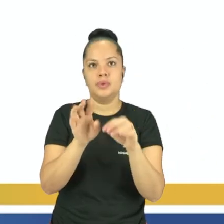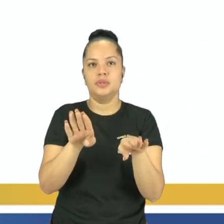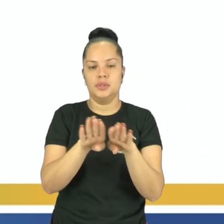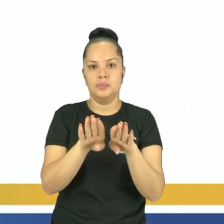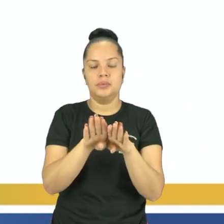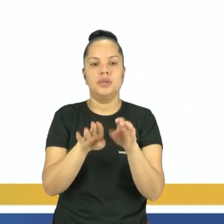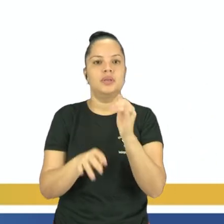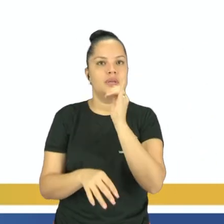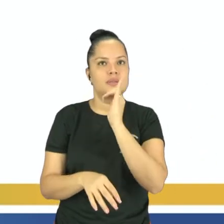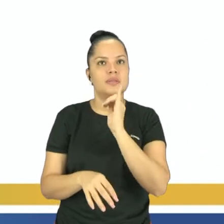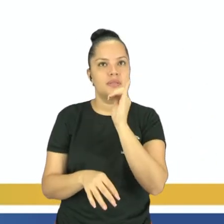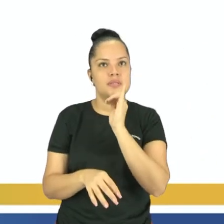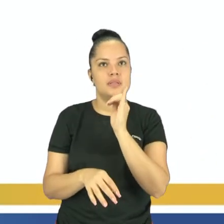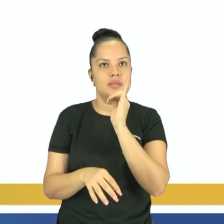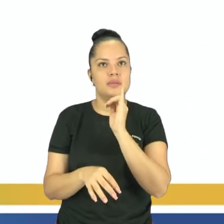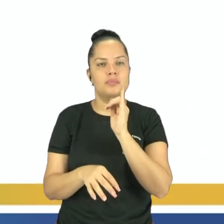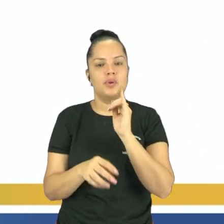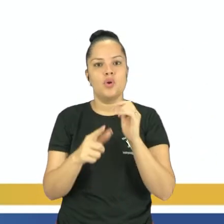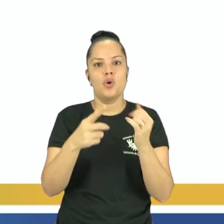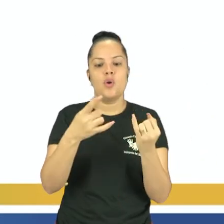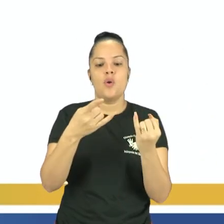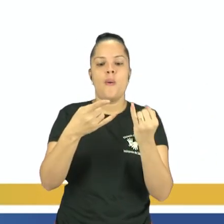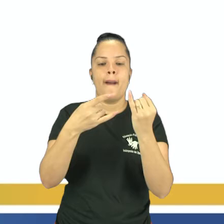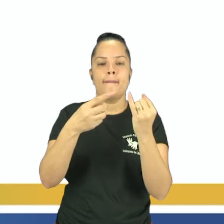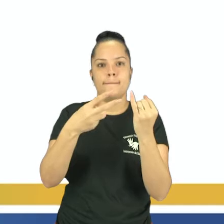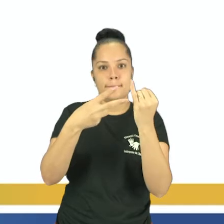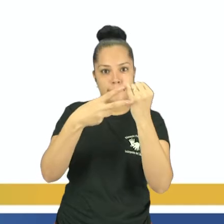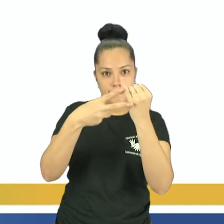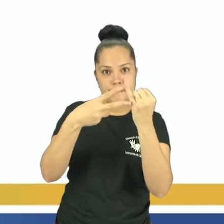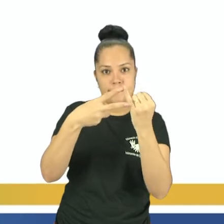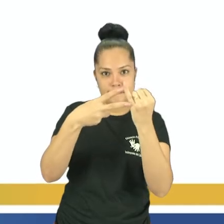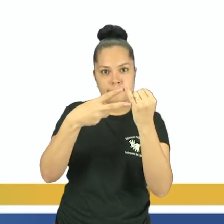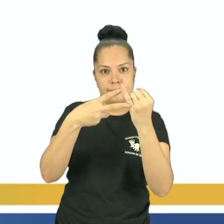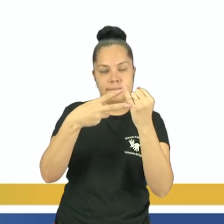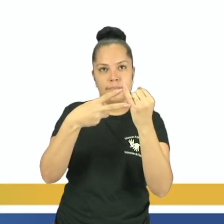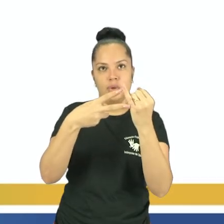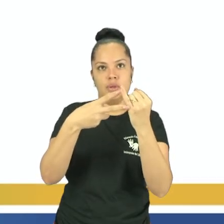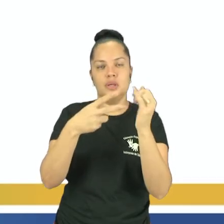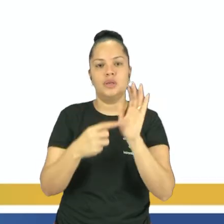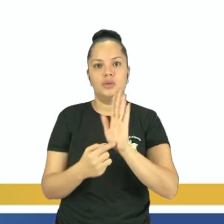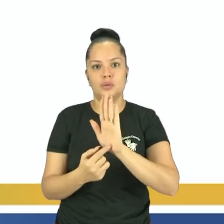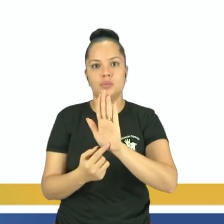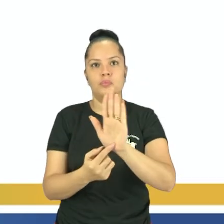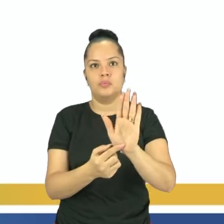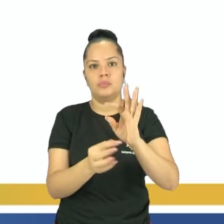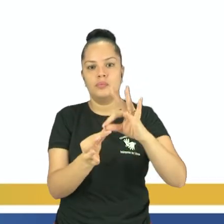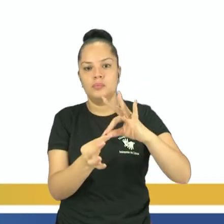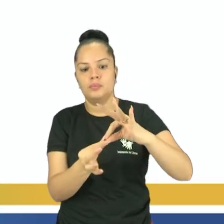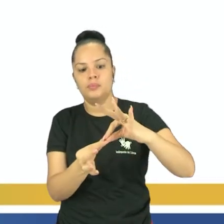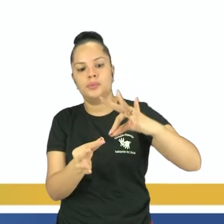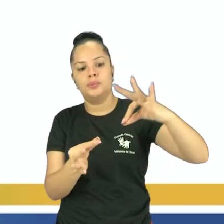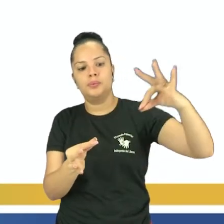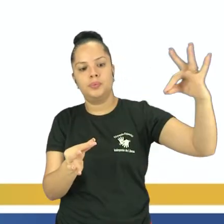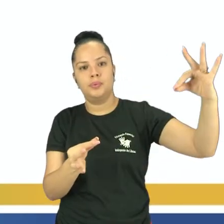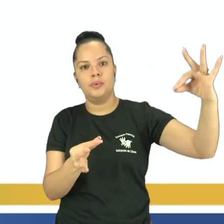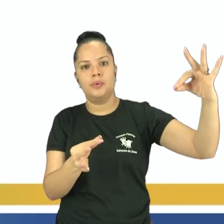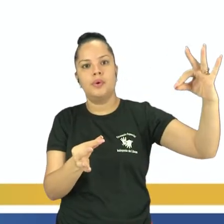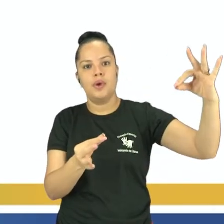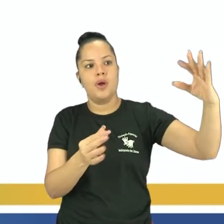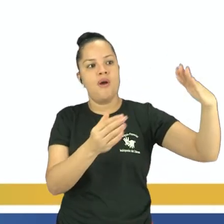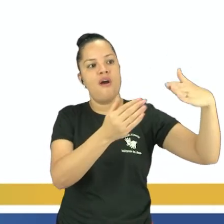Se eu pegar o lado do meu polígono e estender um pouquinho, ó, então eu vou formar aí fora, né,